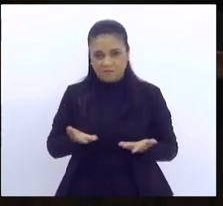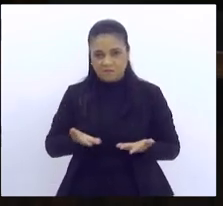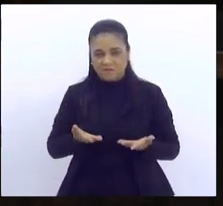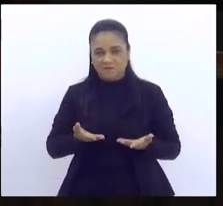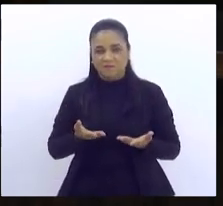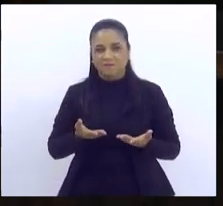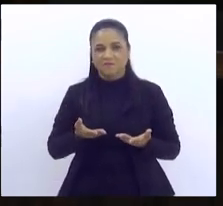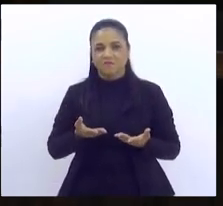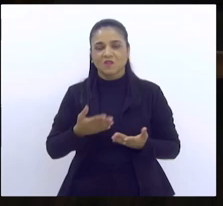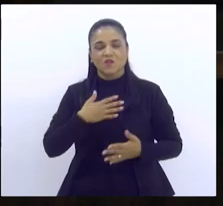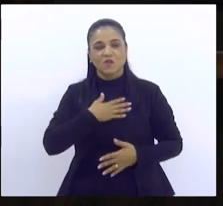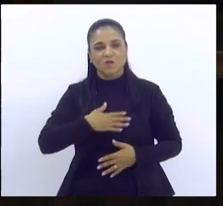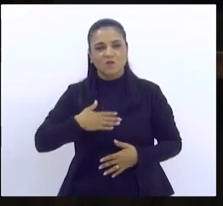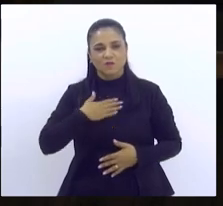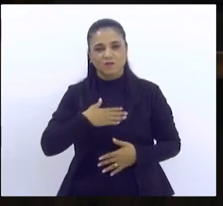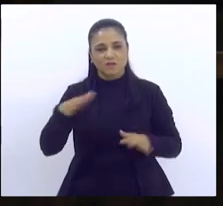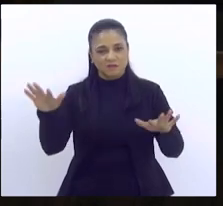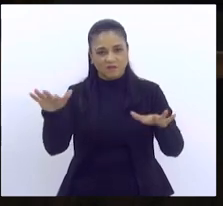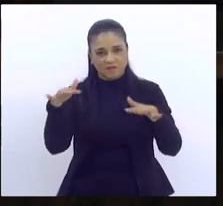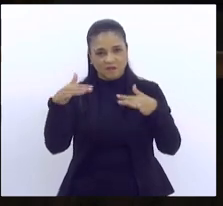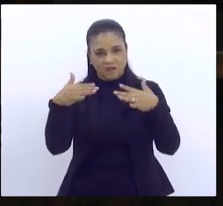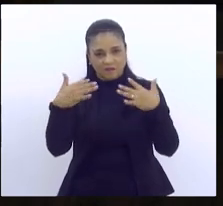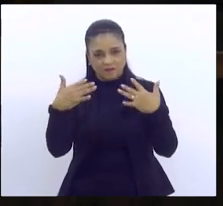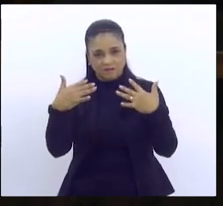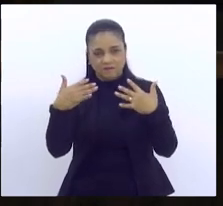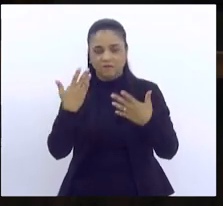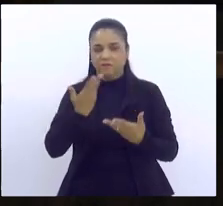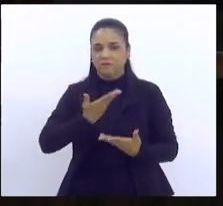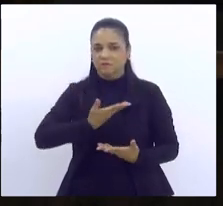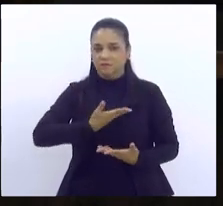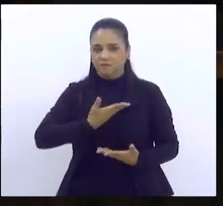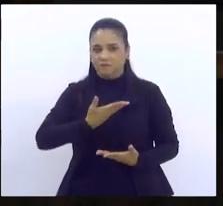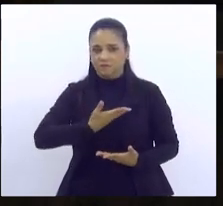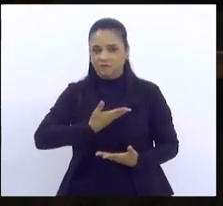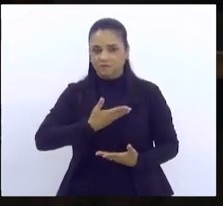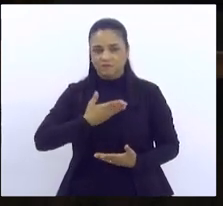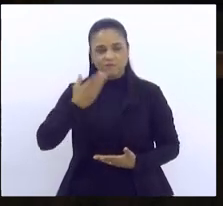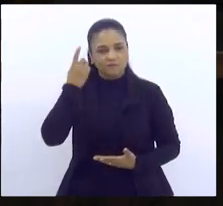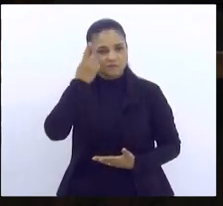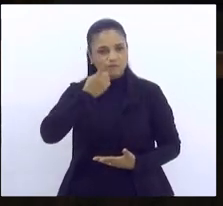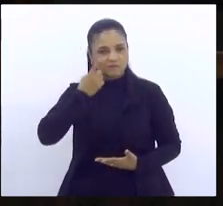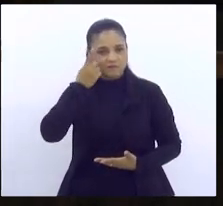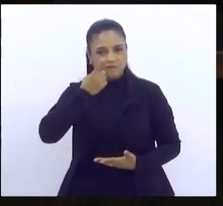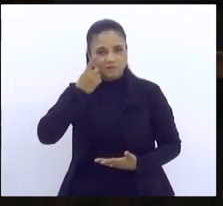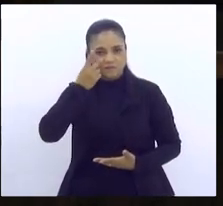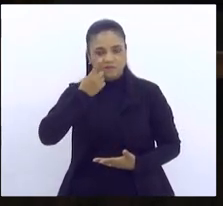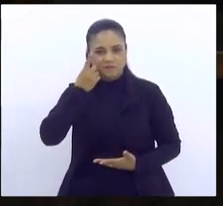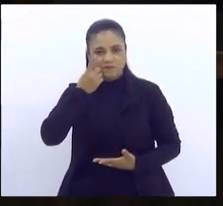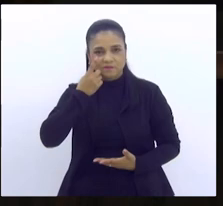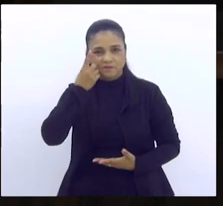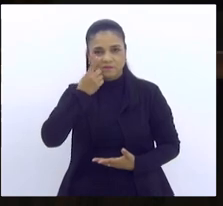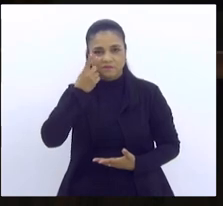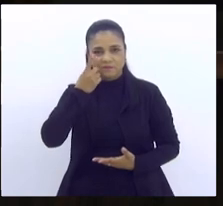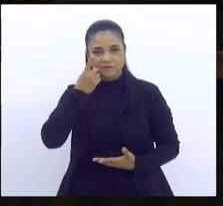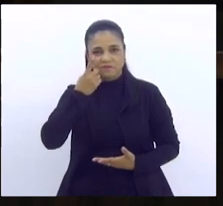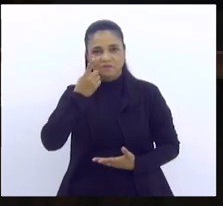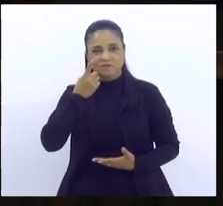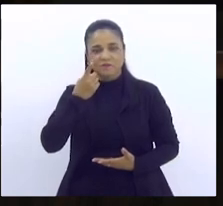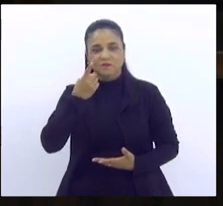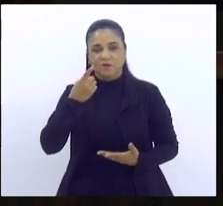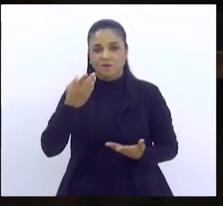Eu gostaria de um pouco de atenção dos colegas deputados pelos